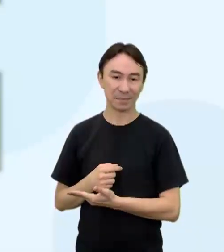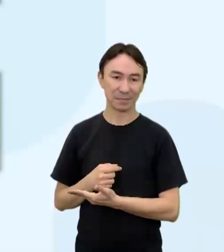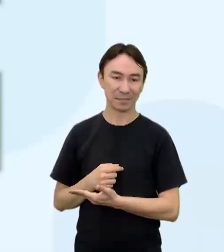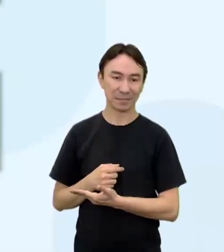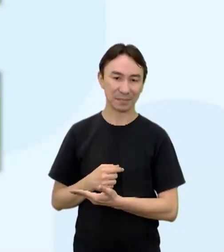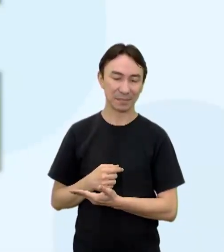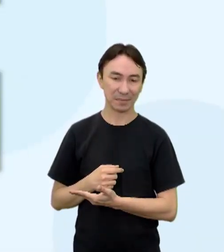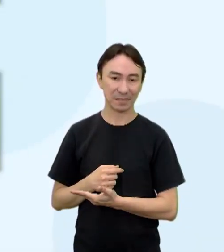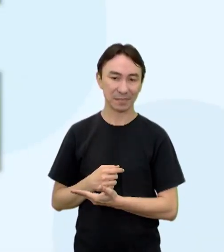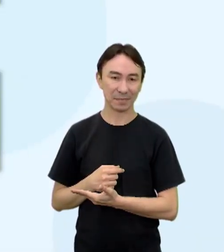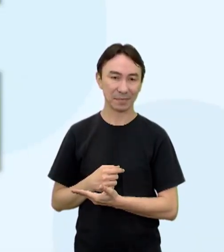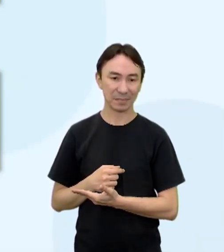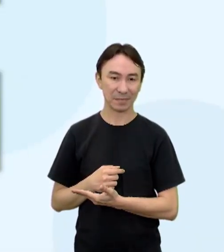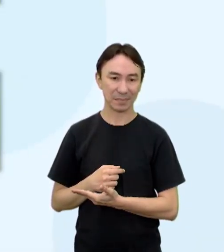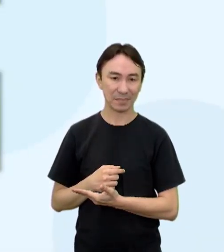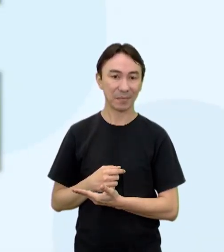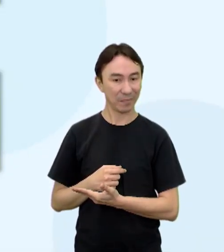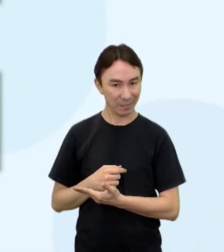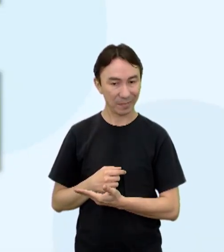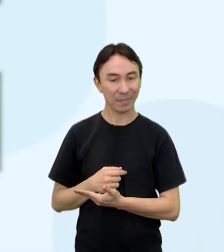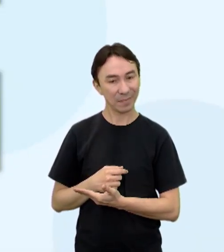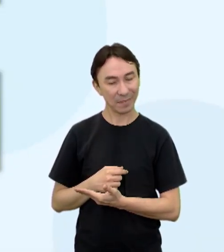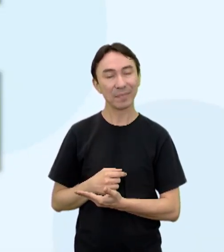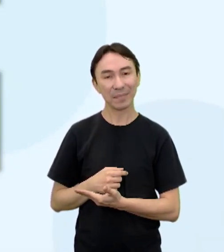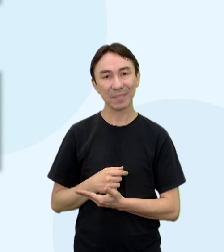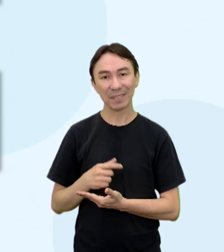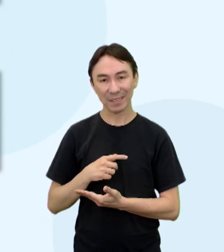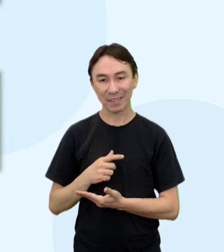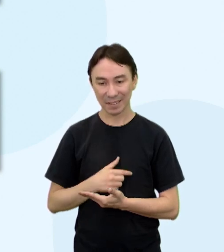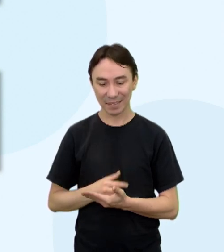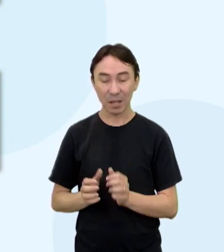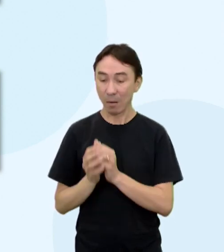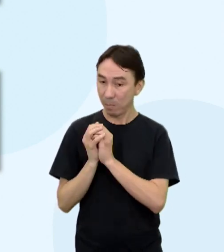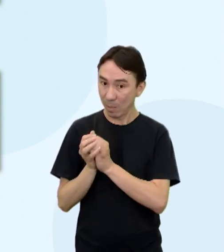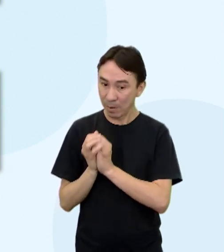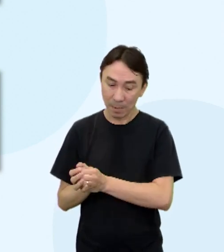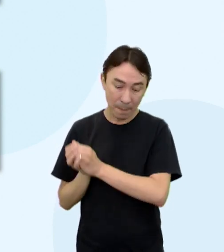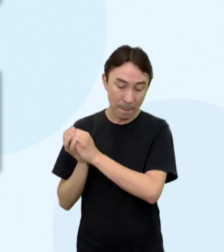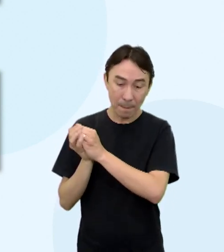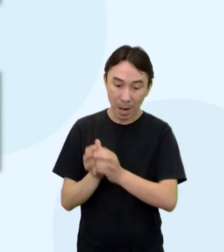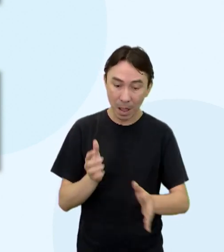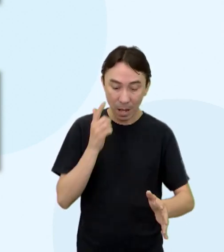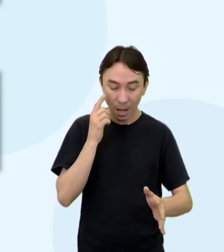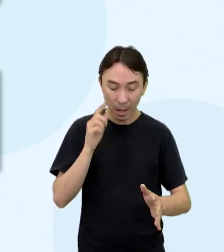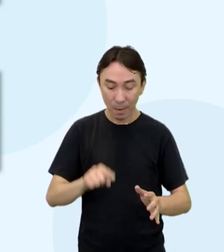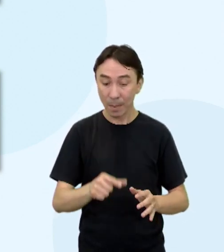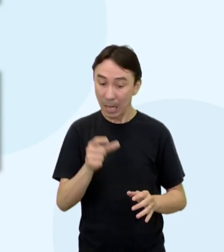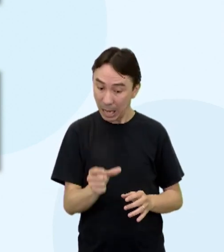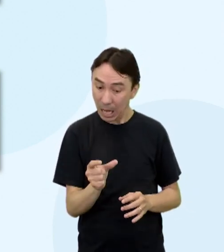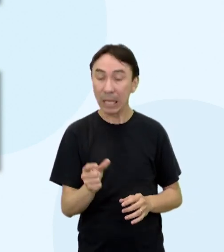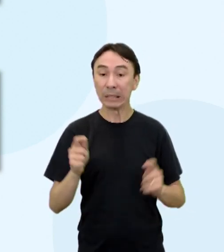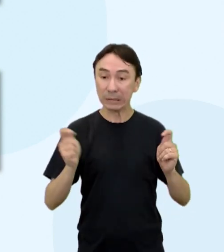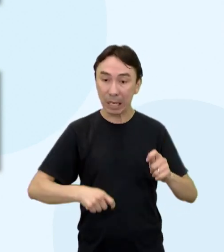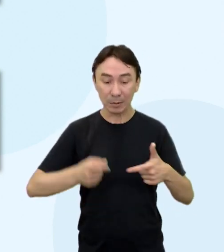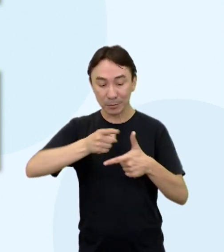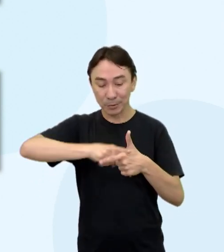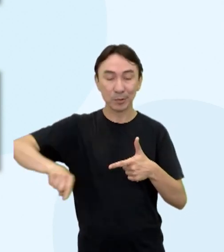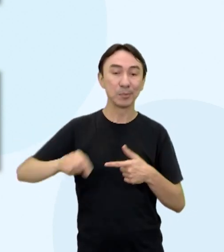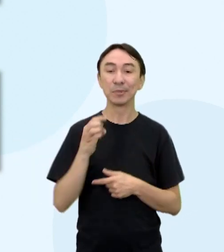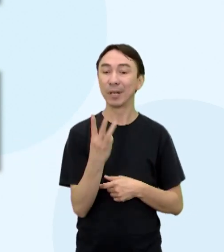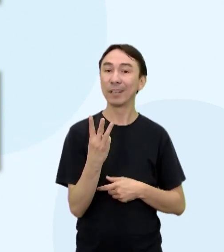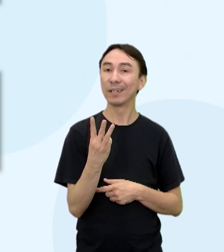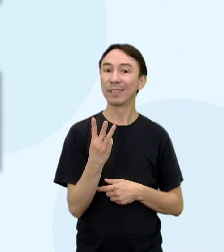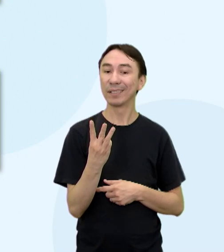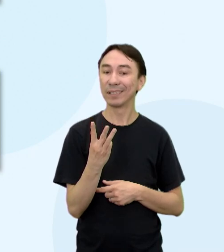gente calcular, ó. A chance de, no lançamento de um dado, a face voltada para cima ser divisível por 3. Sim. E